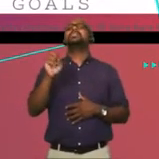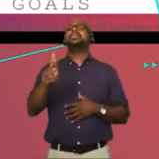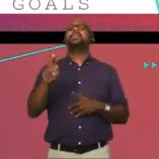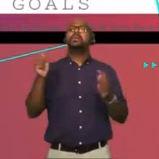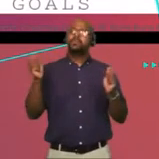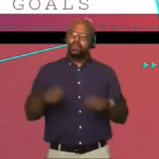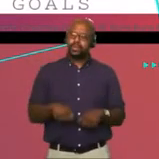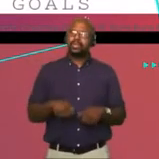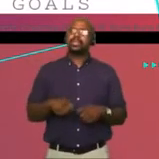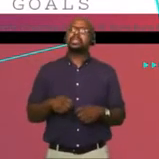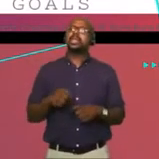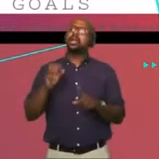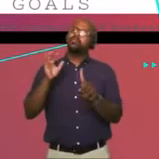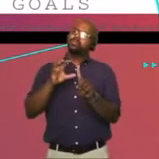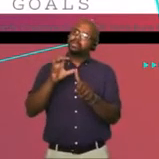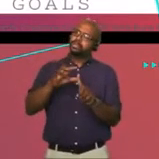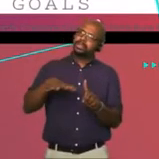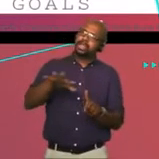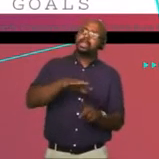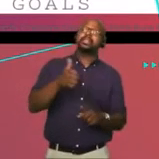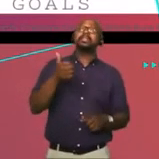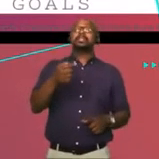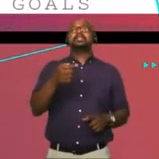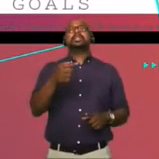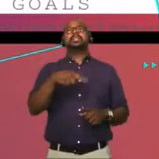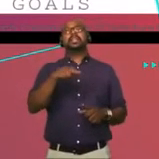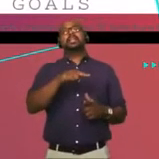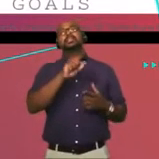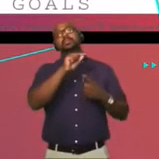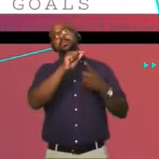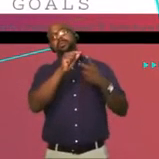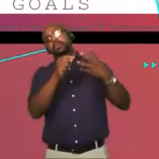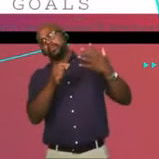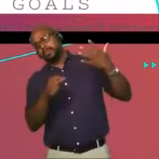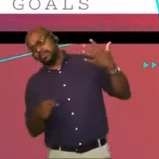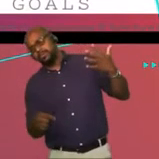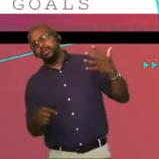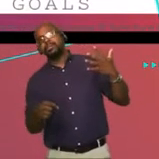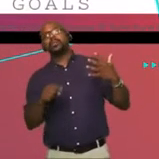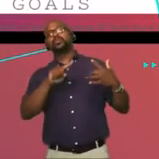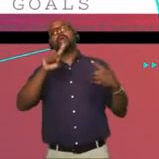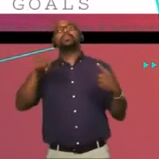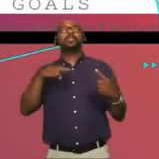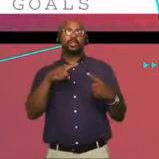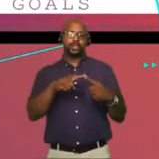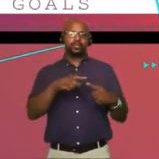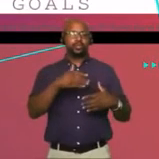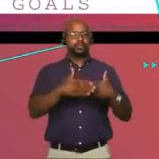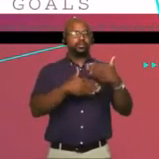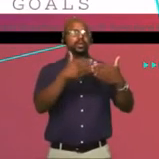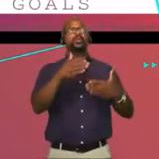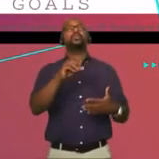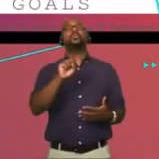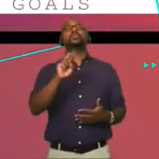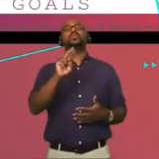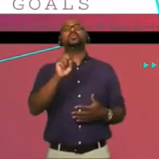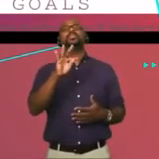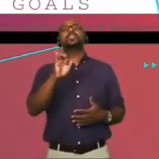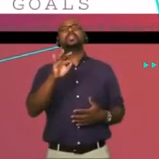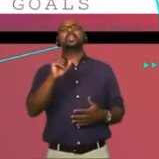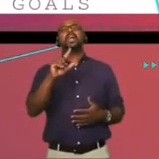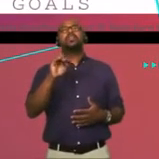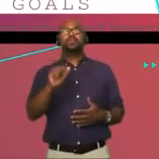poderia influenciar nessas 17 dimensões dos objetivos aumento sustentável lá eu